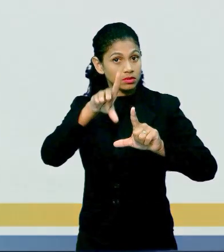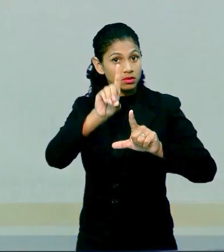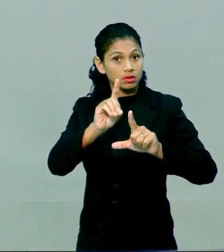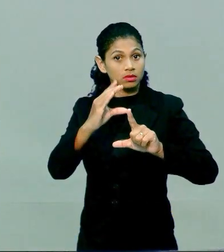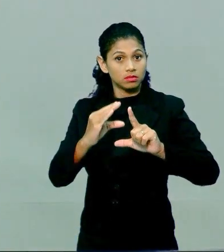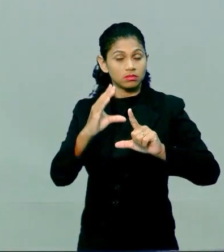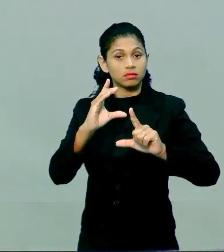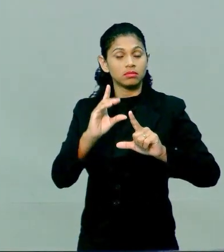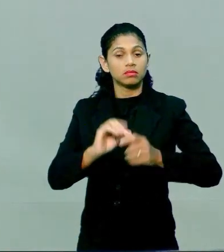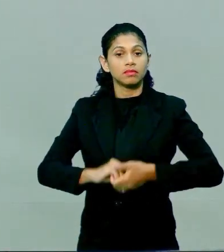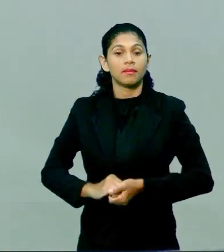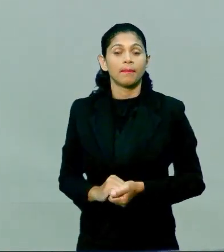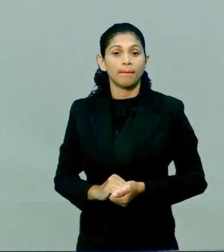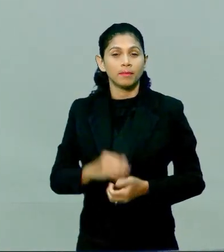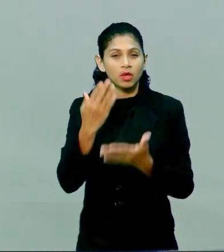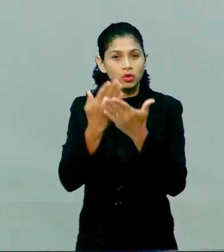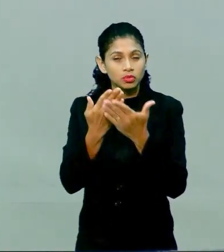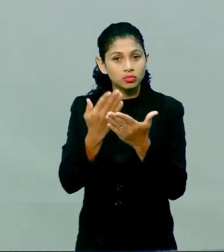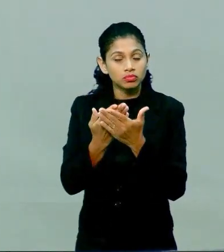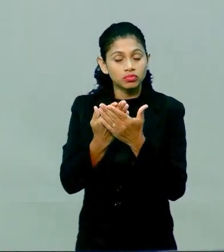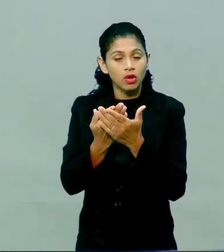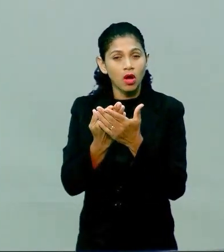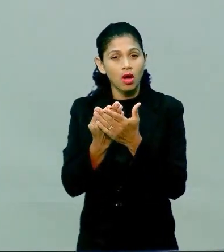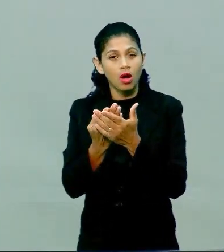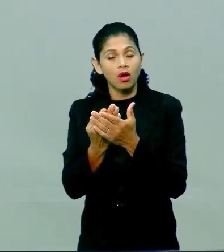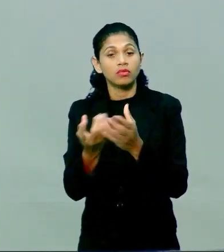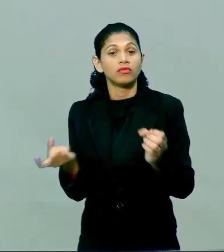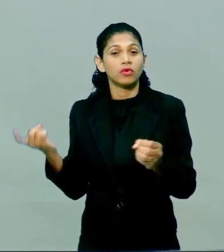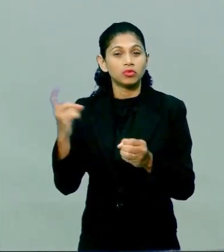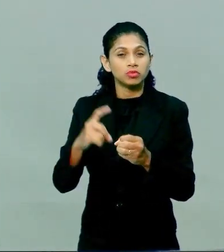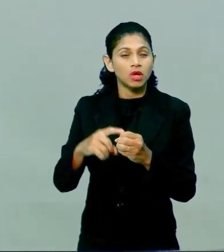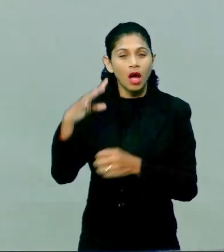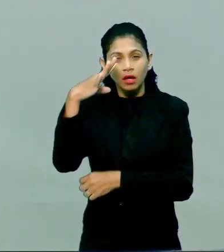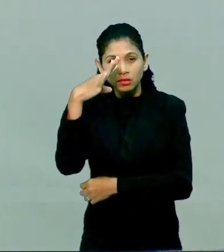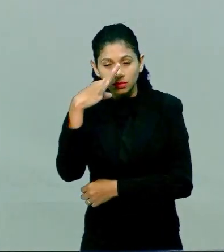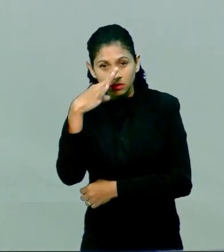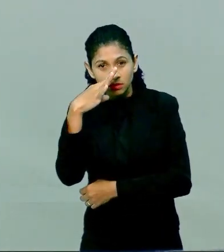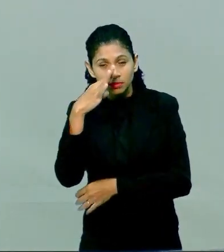para mais estudos, para revisar as atividades também,